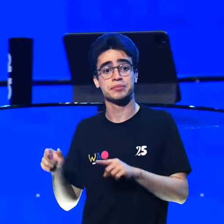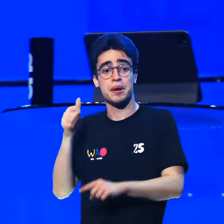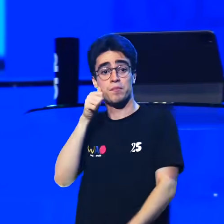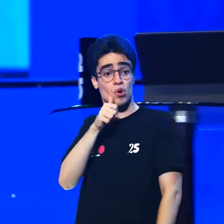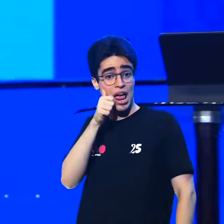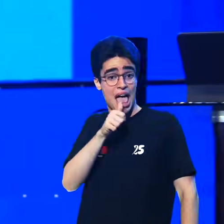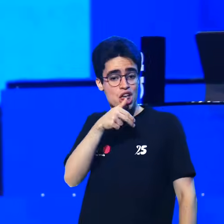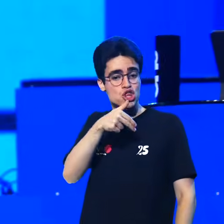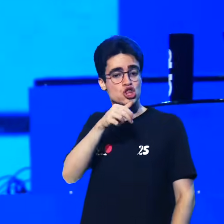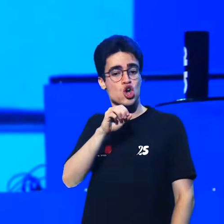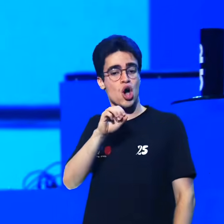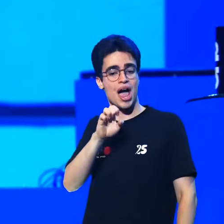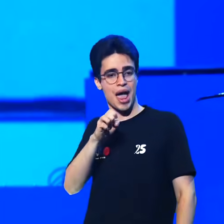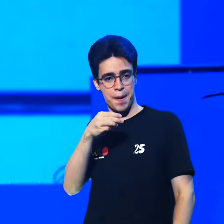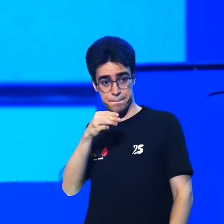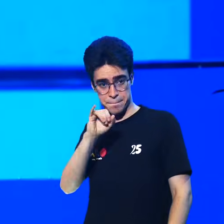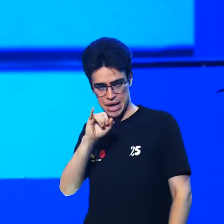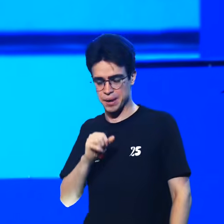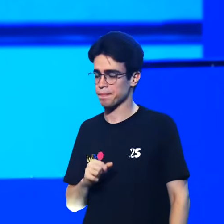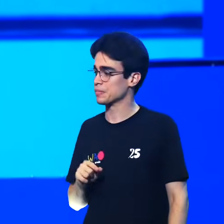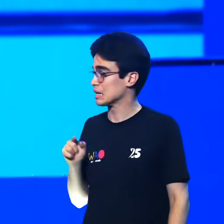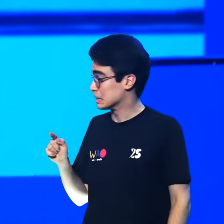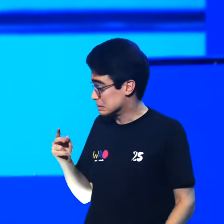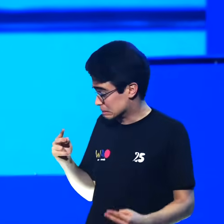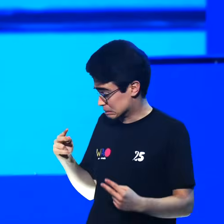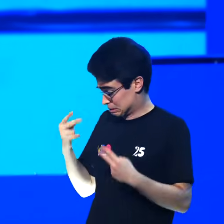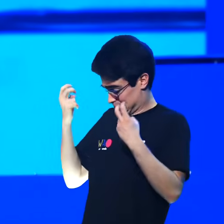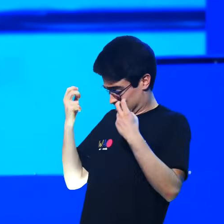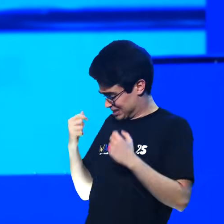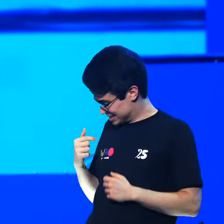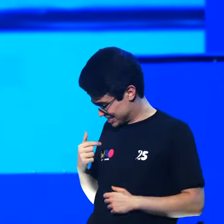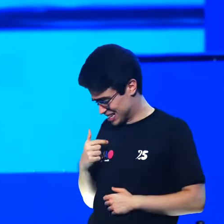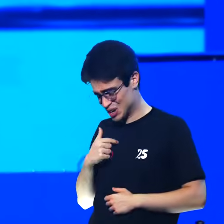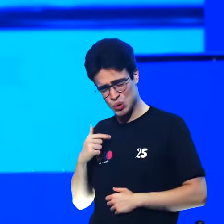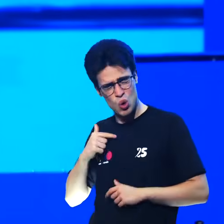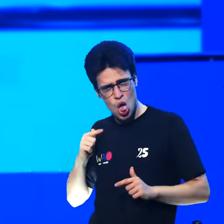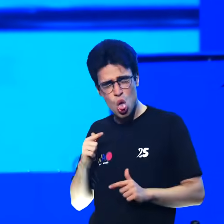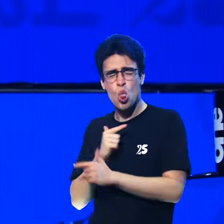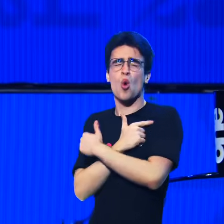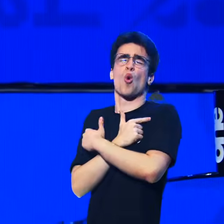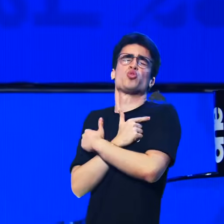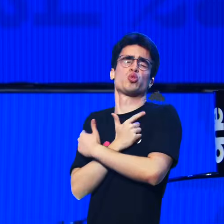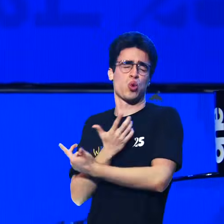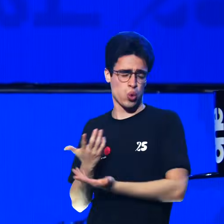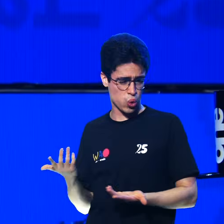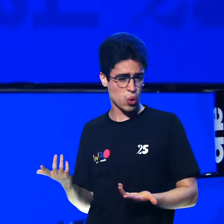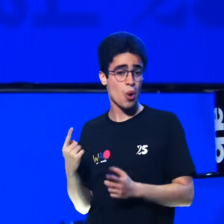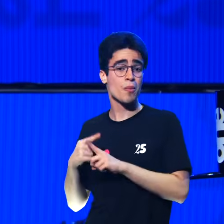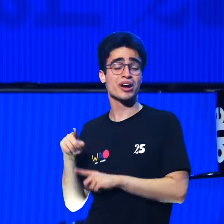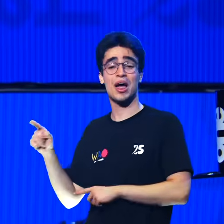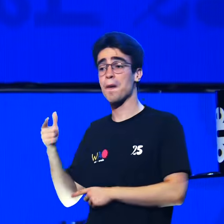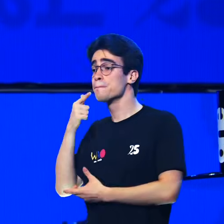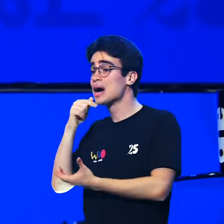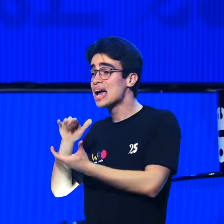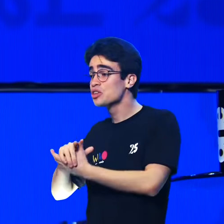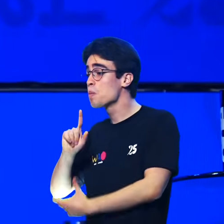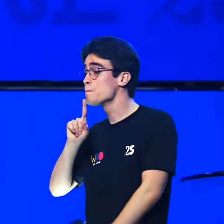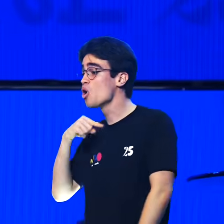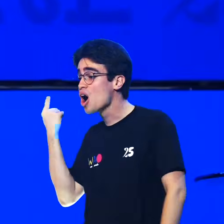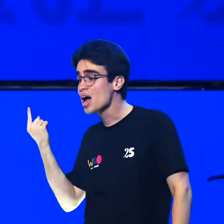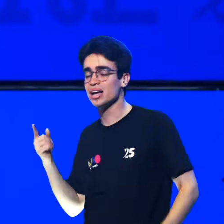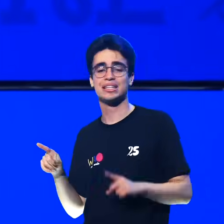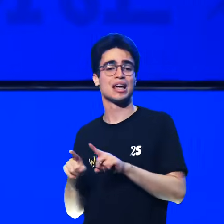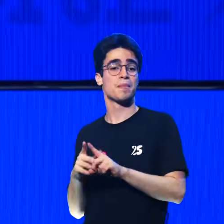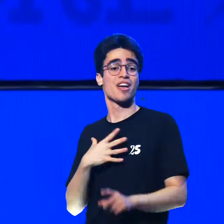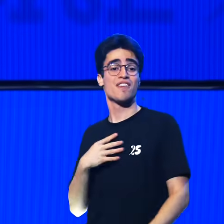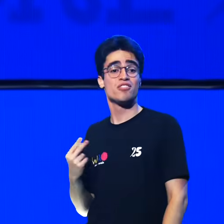Noemi se vê num período de luto violento, porque ela perde agora seu marido e seus